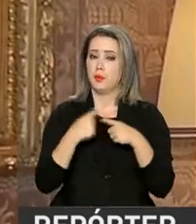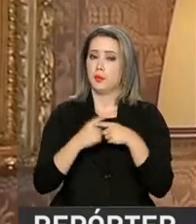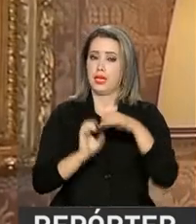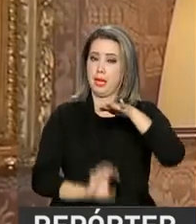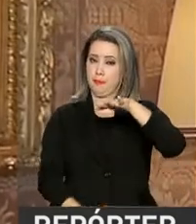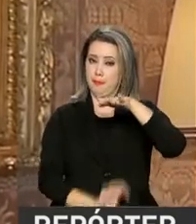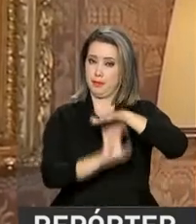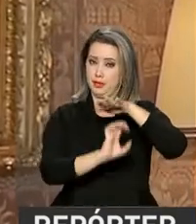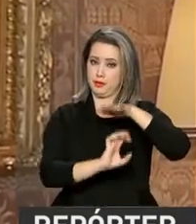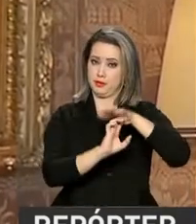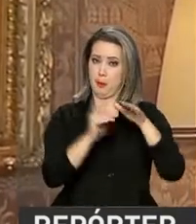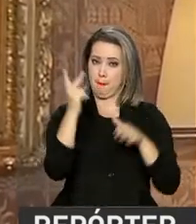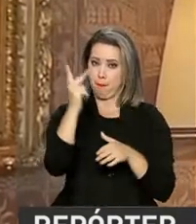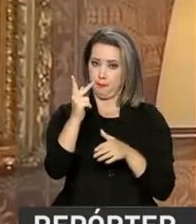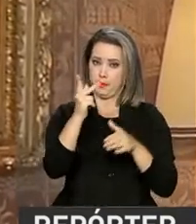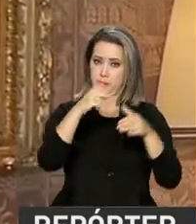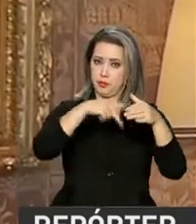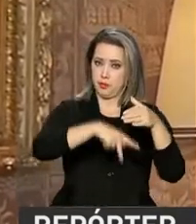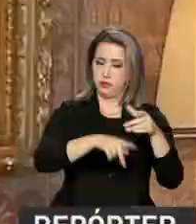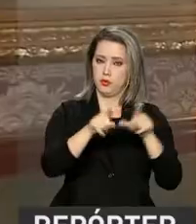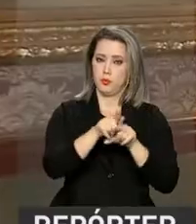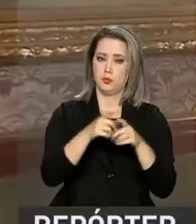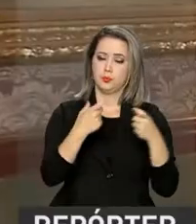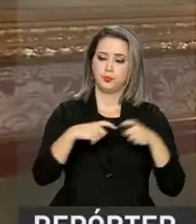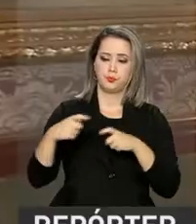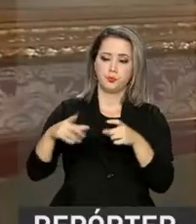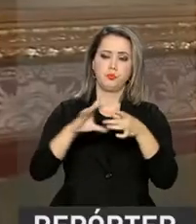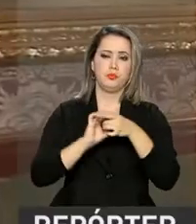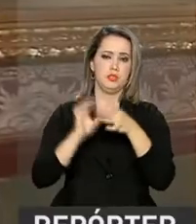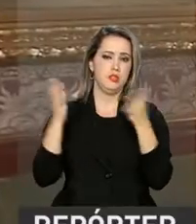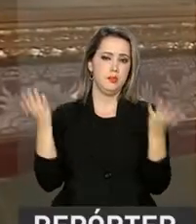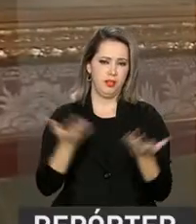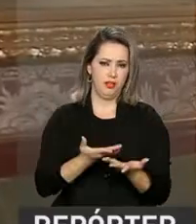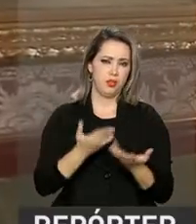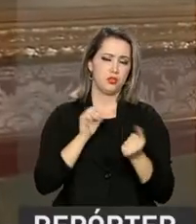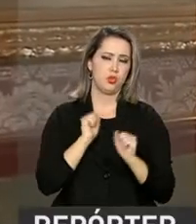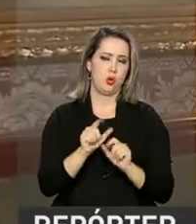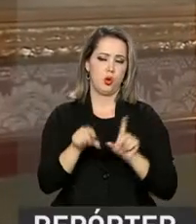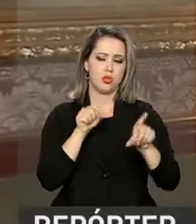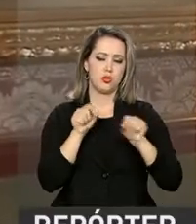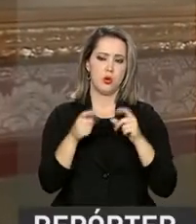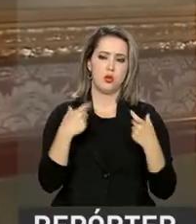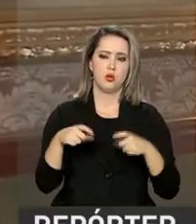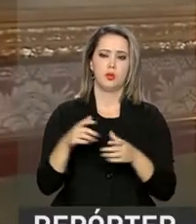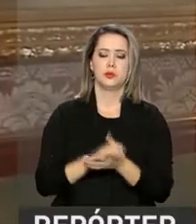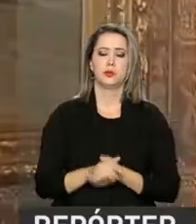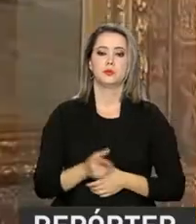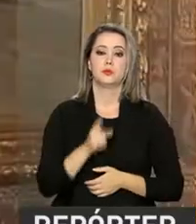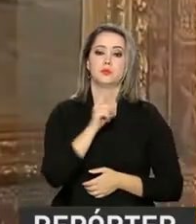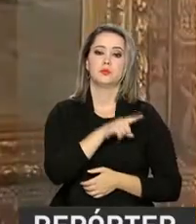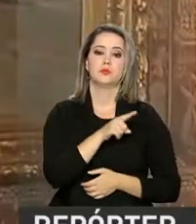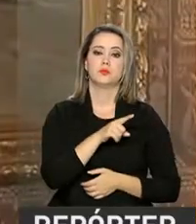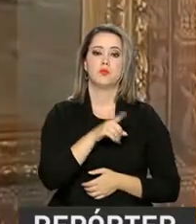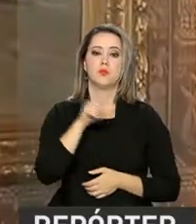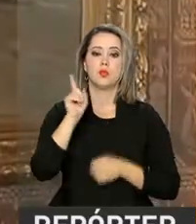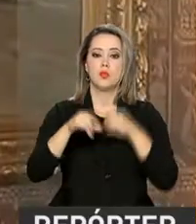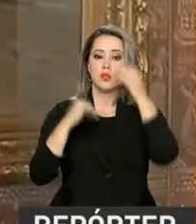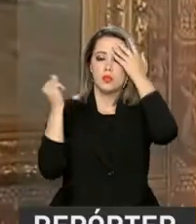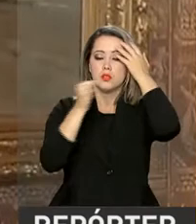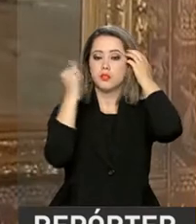de explorar todos os campos do pré-sal. Foi uma medida muito importante, importantíssima para a indústria. O Brasil precisa de